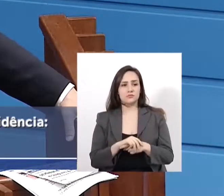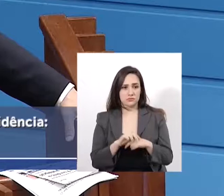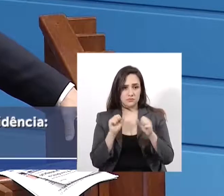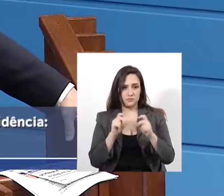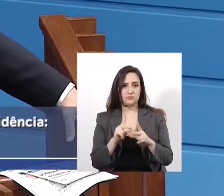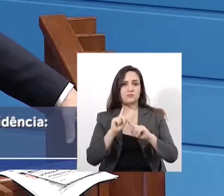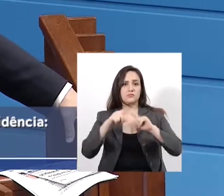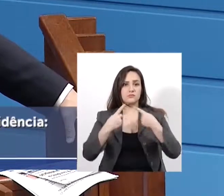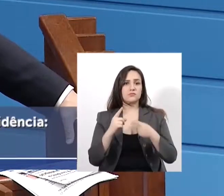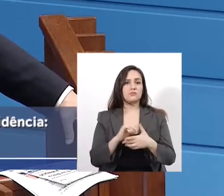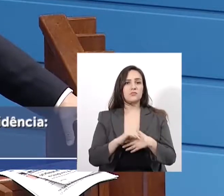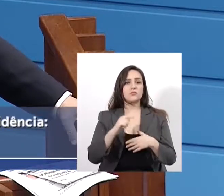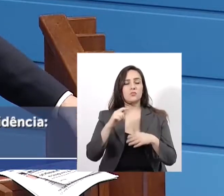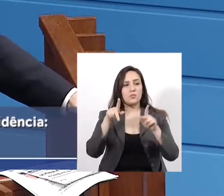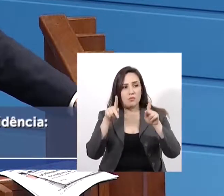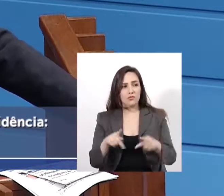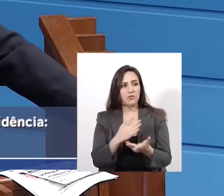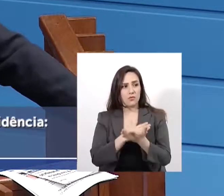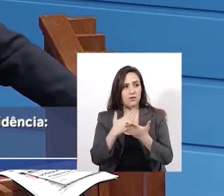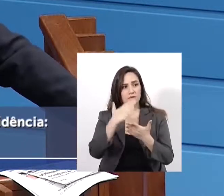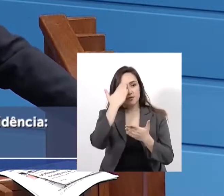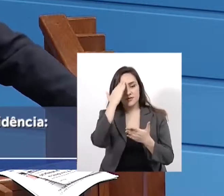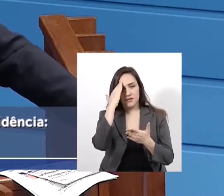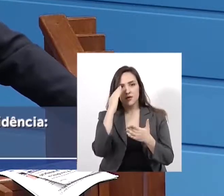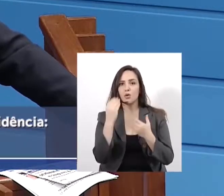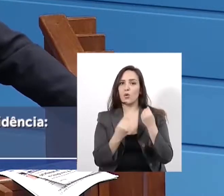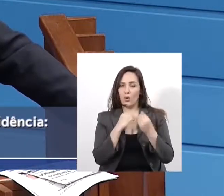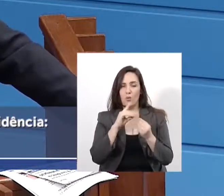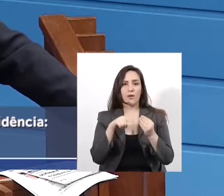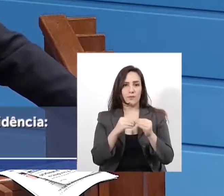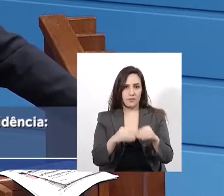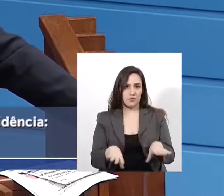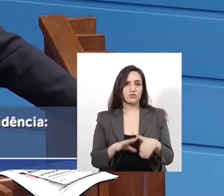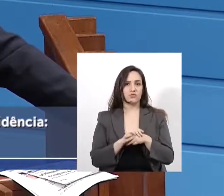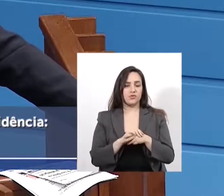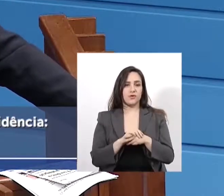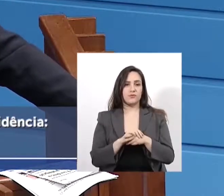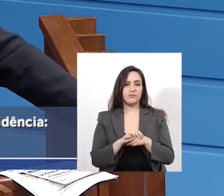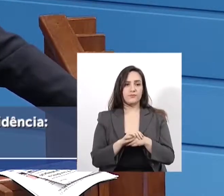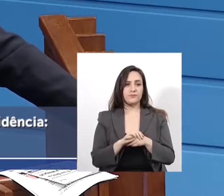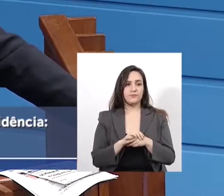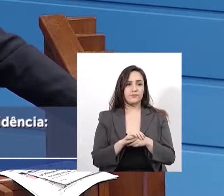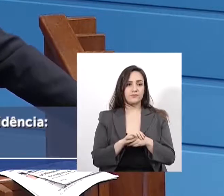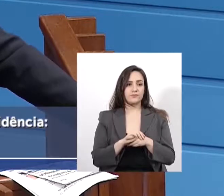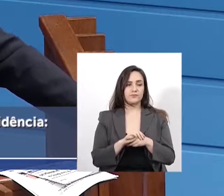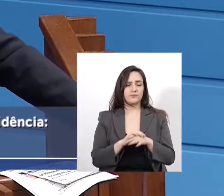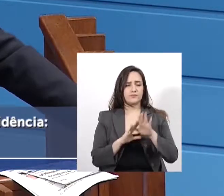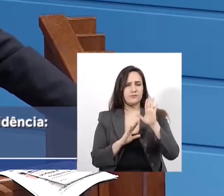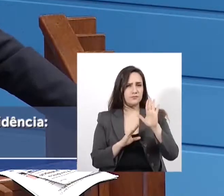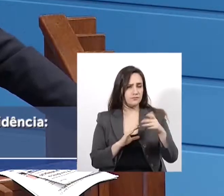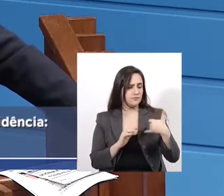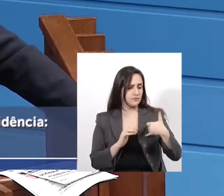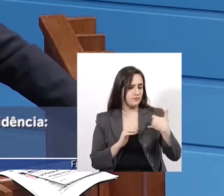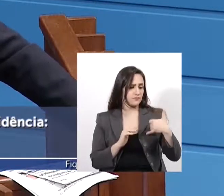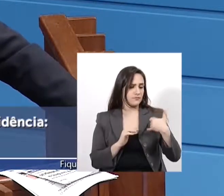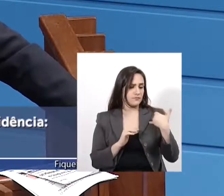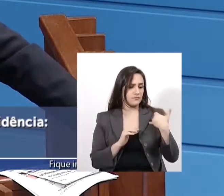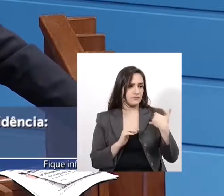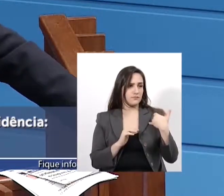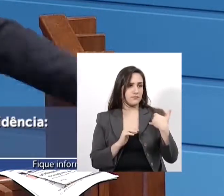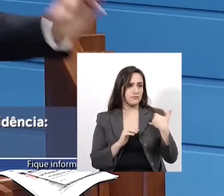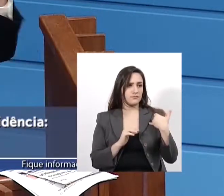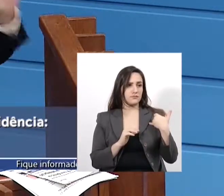vai começar a entender o desastre que foi. Primeiro, a idade mínima